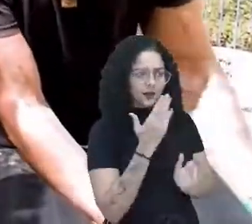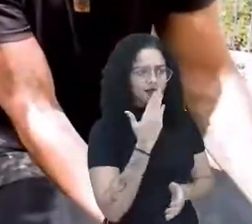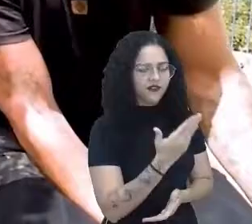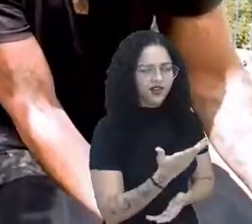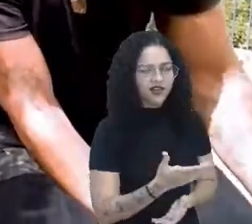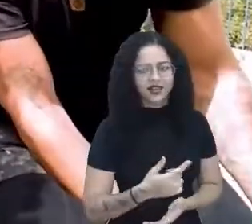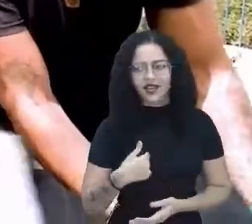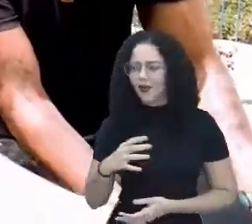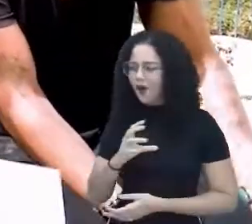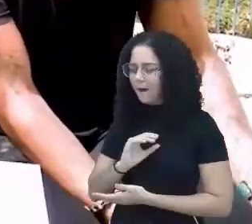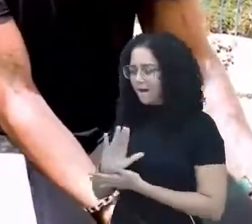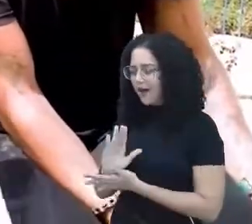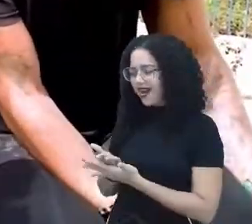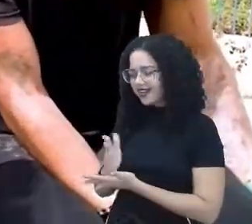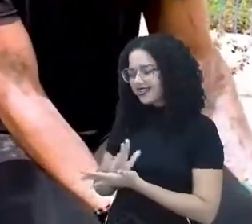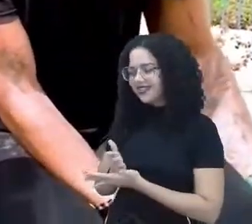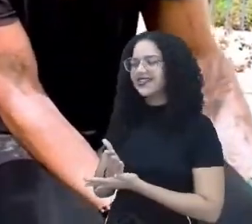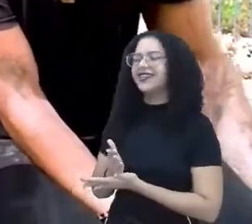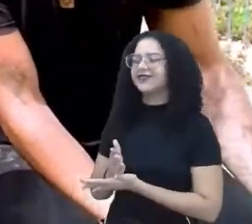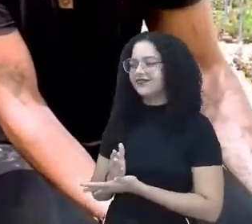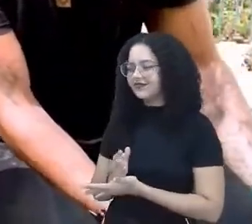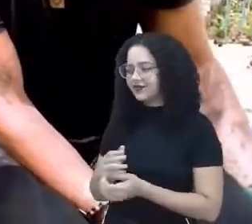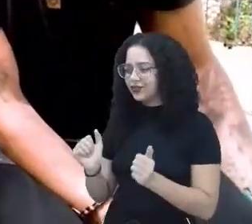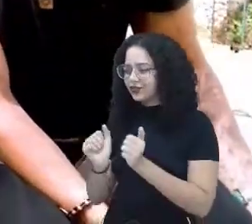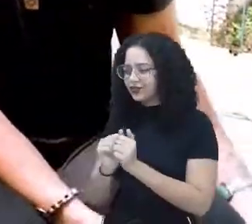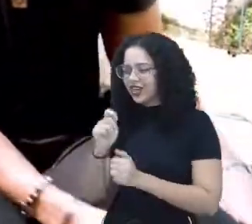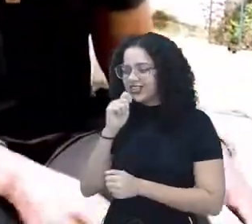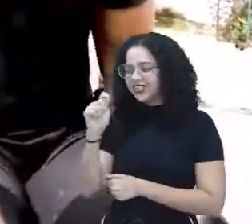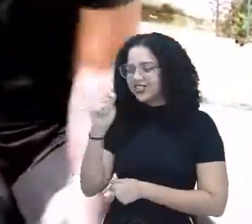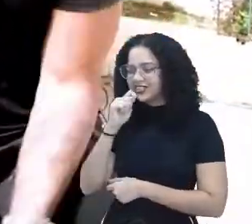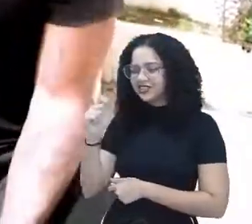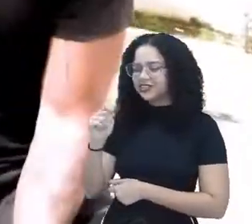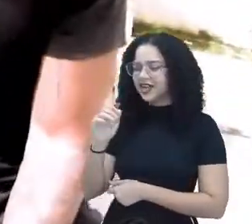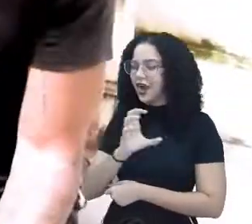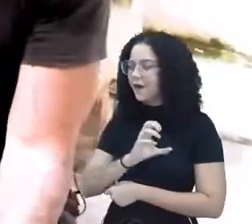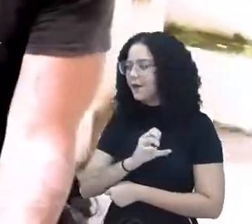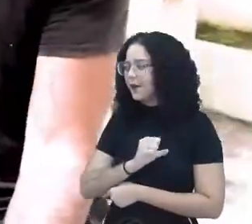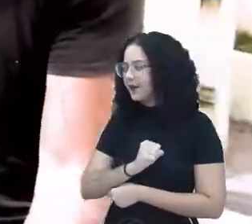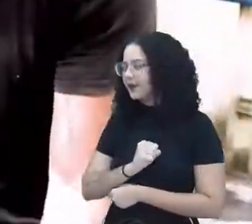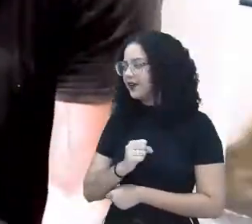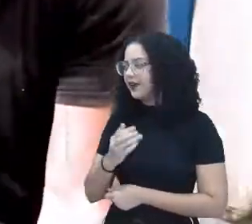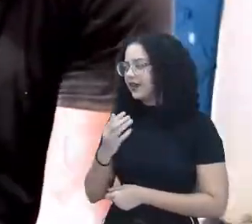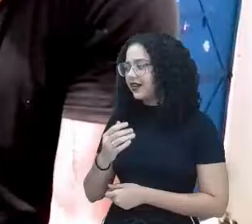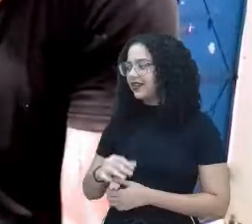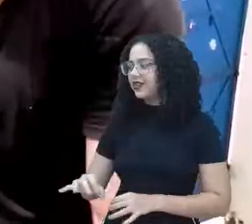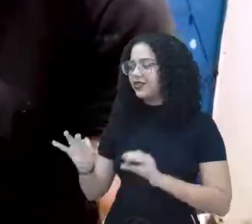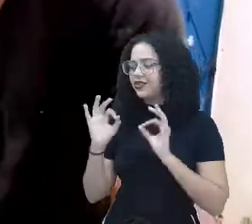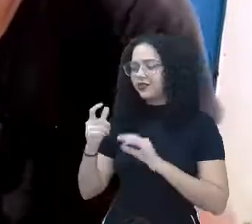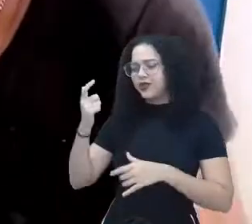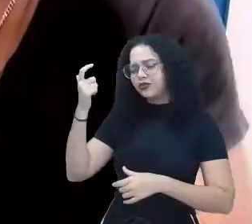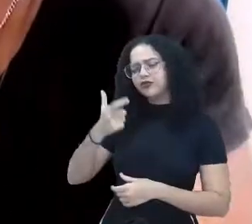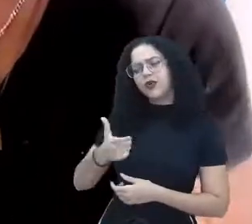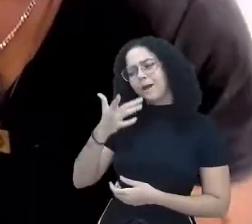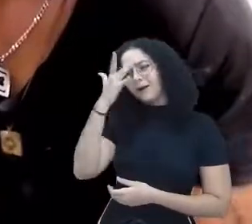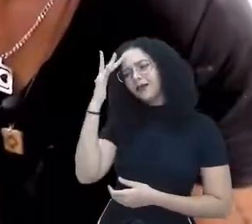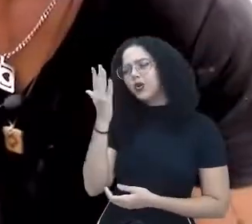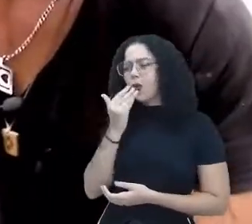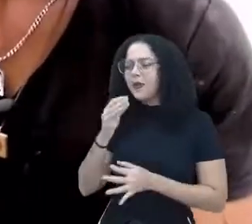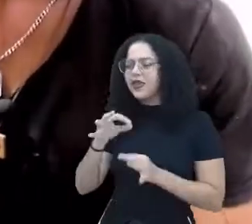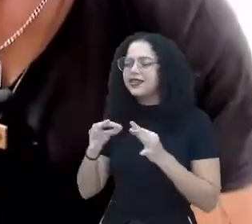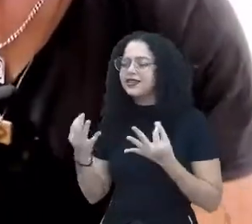Olha, eu amo macaxeira com charque. Nossa, muito Eu amo, bom. é muito simples, mas eu sou o cara das comidas simples, assim,